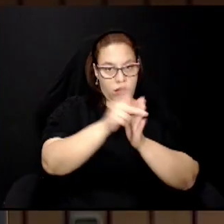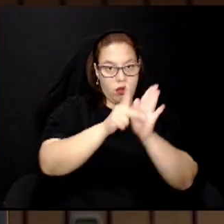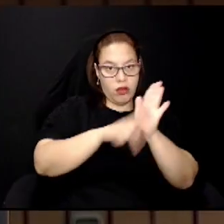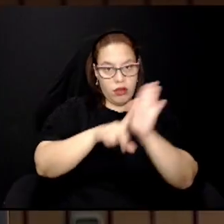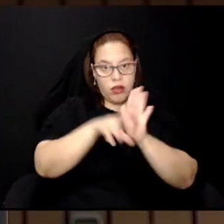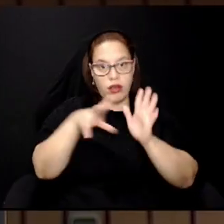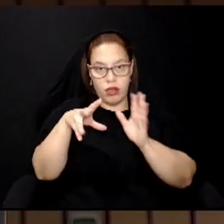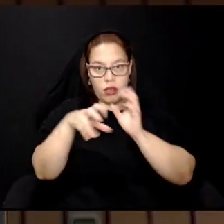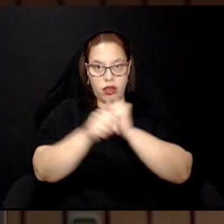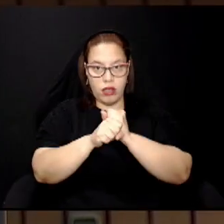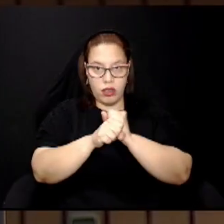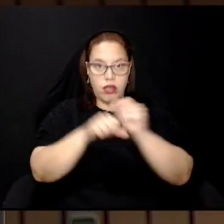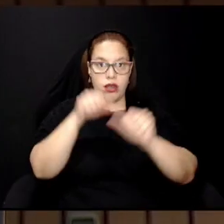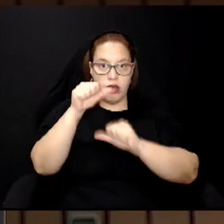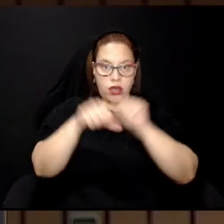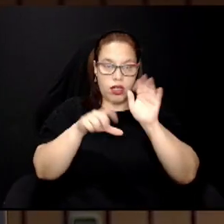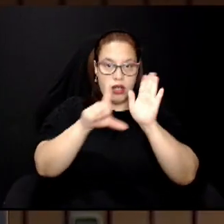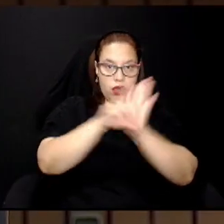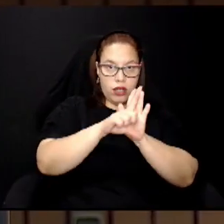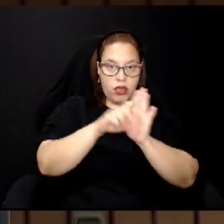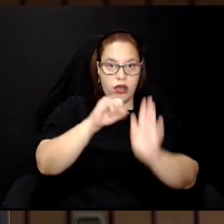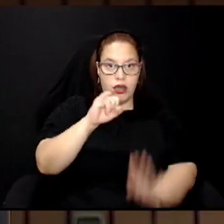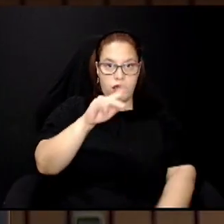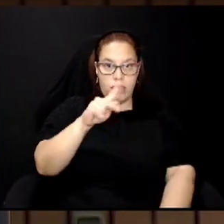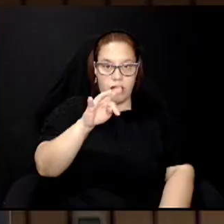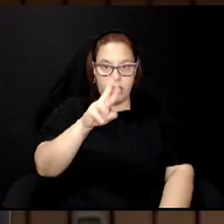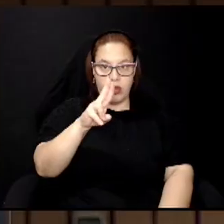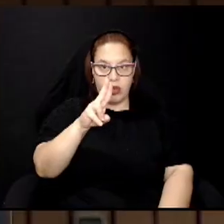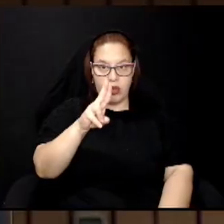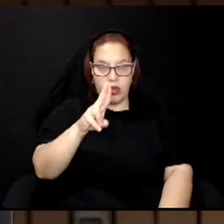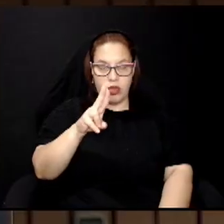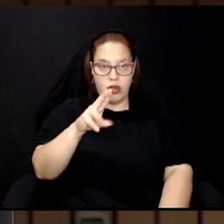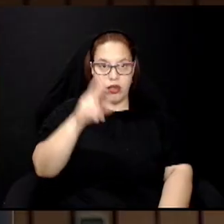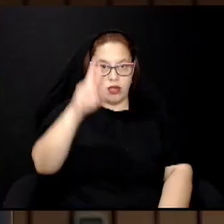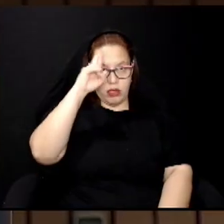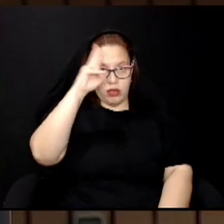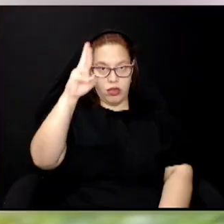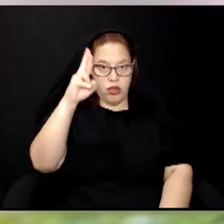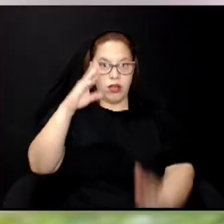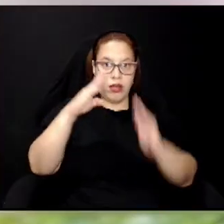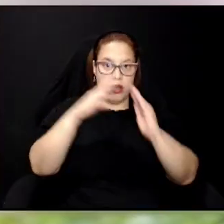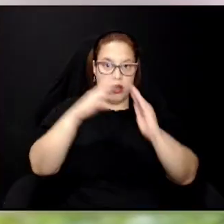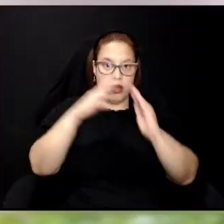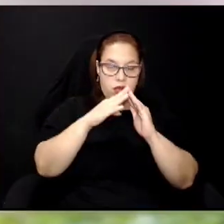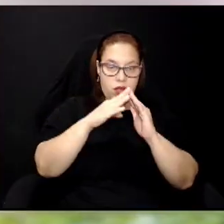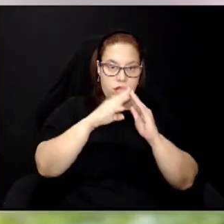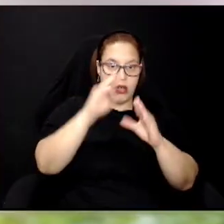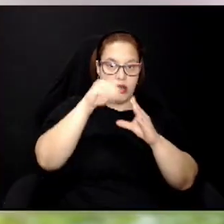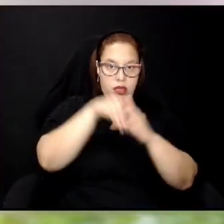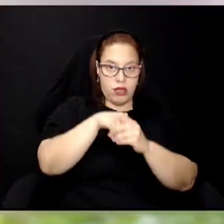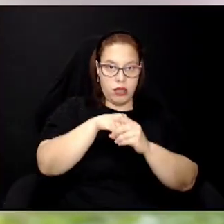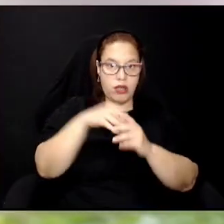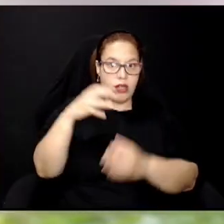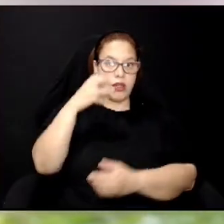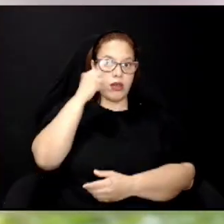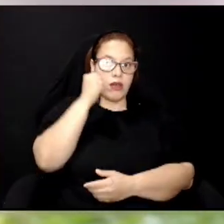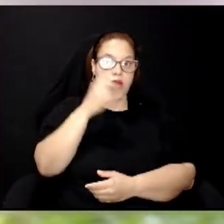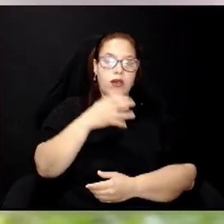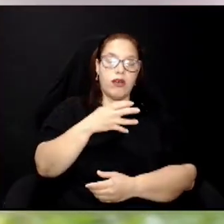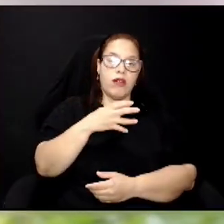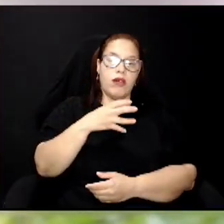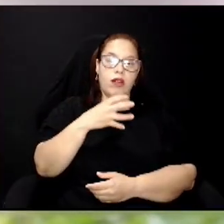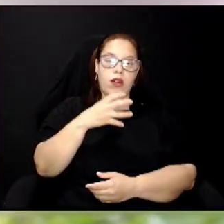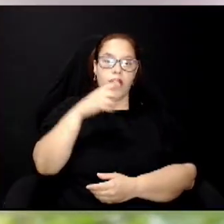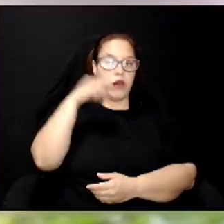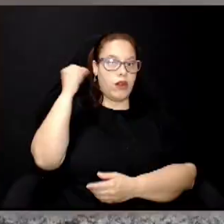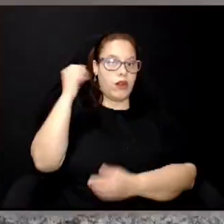que altera a lei do IPTU para que proprietários de imóveis residenciais que adotarem cães ou gatos